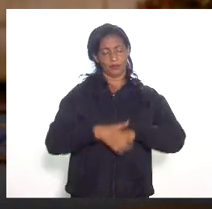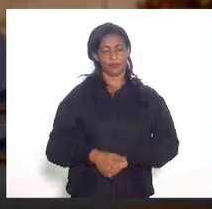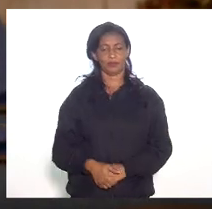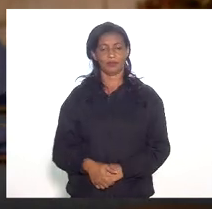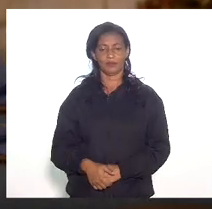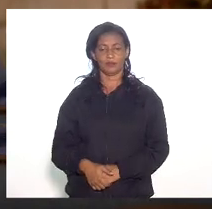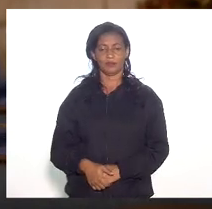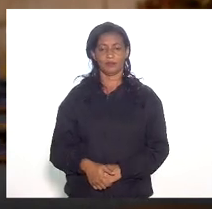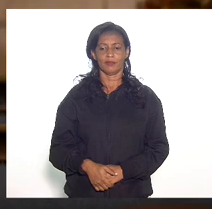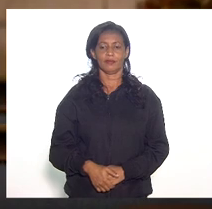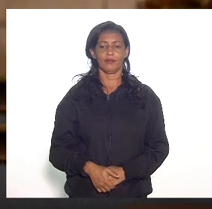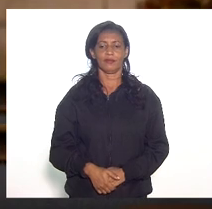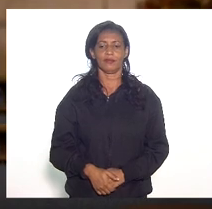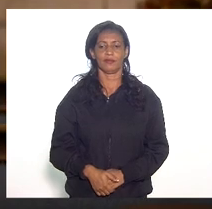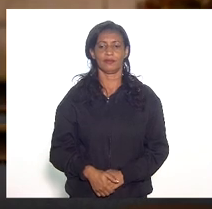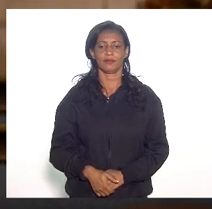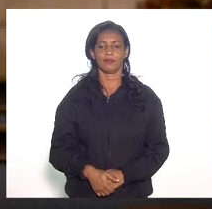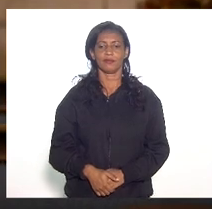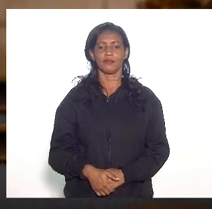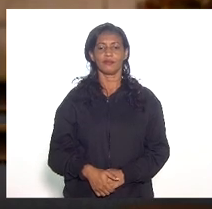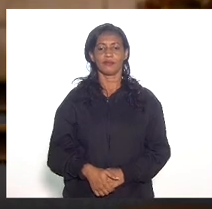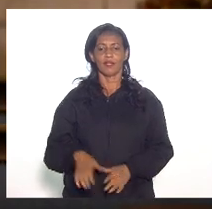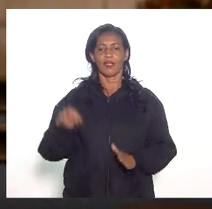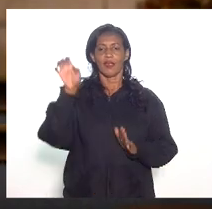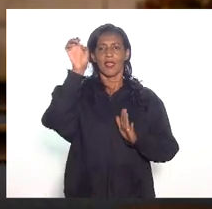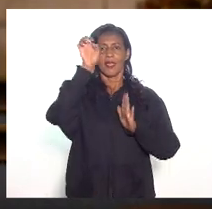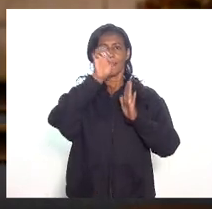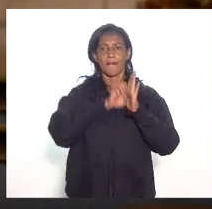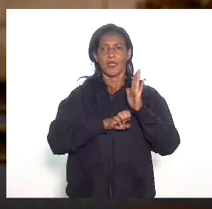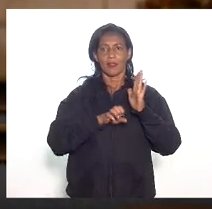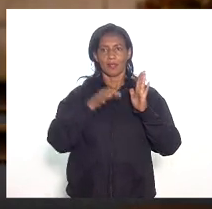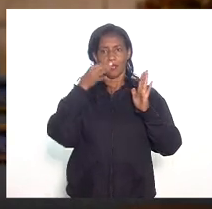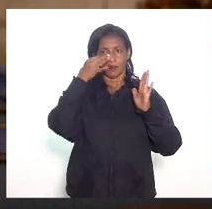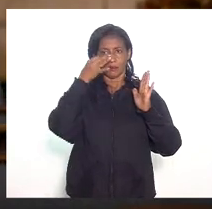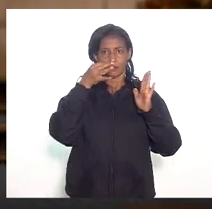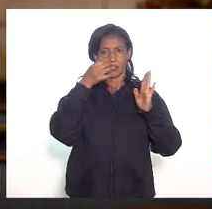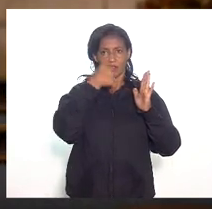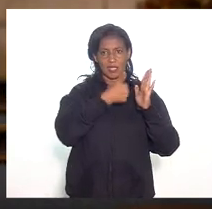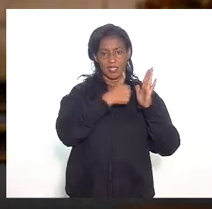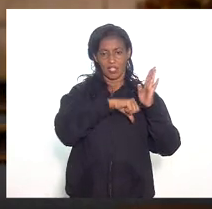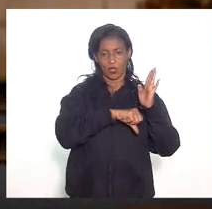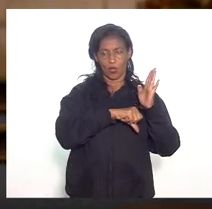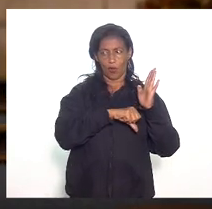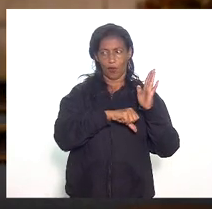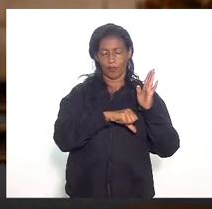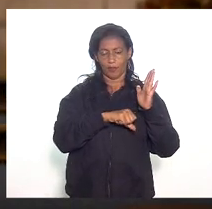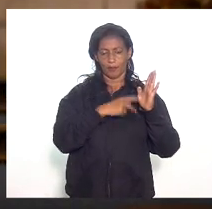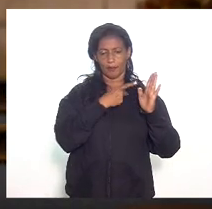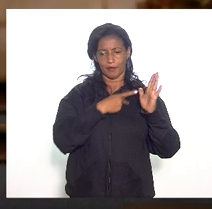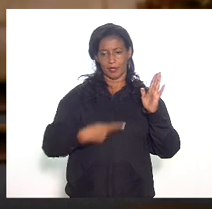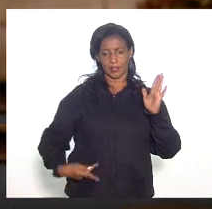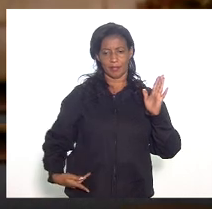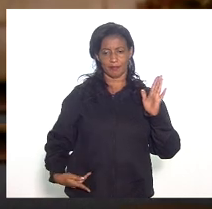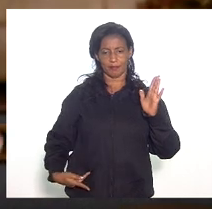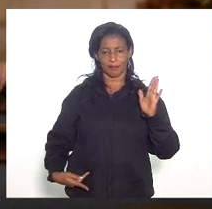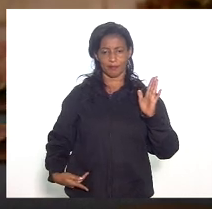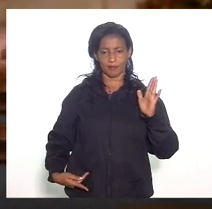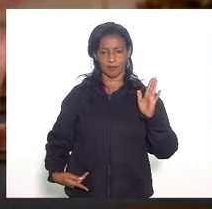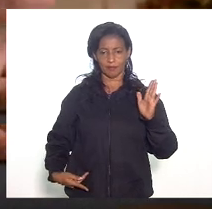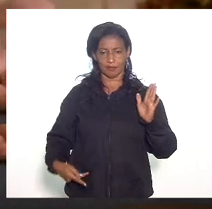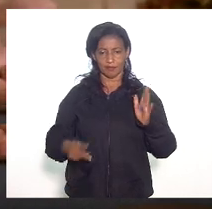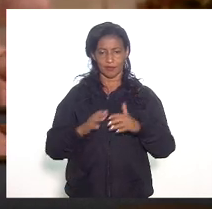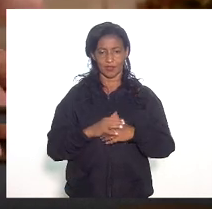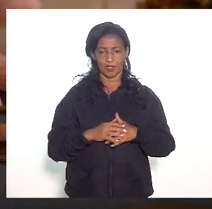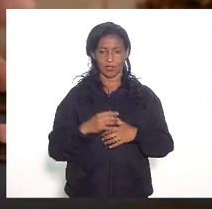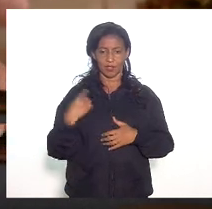vamos ao destaque a emenda 19 a presidência vai colher aqui na verdade